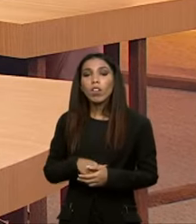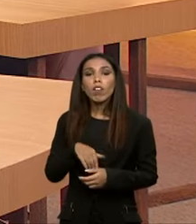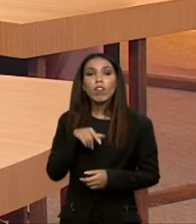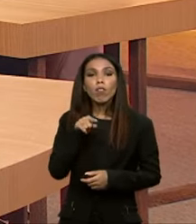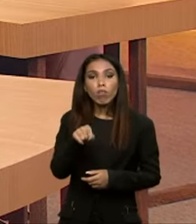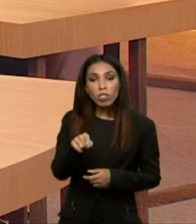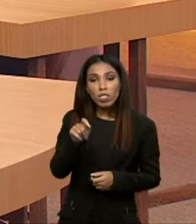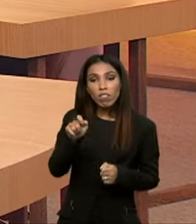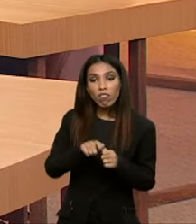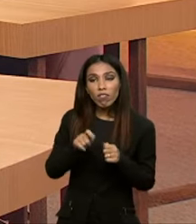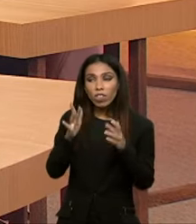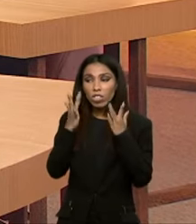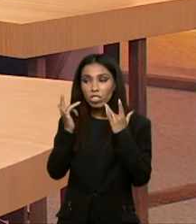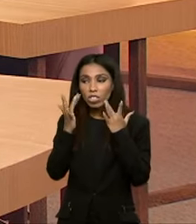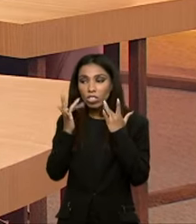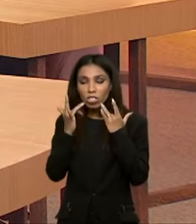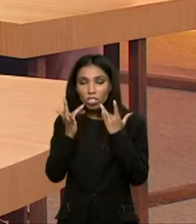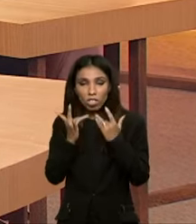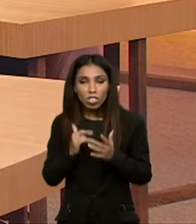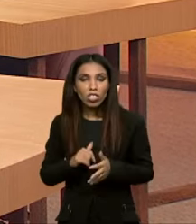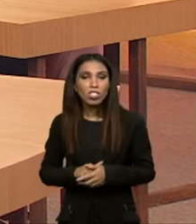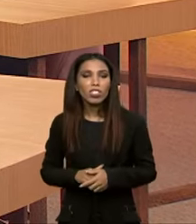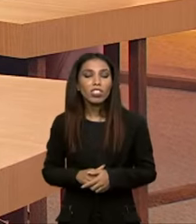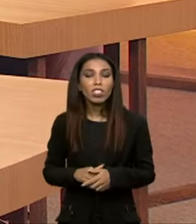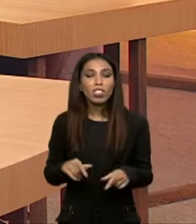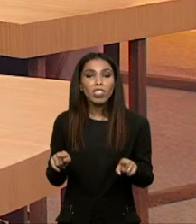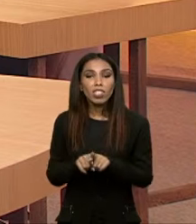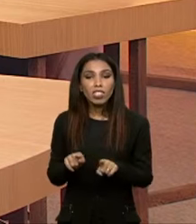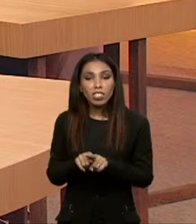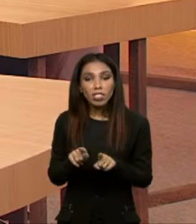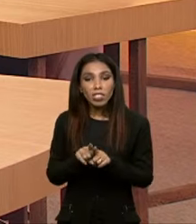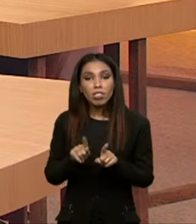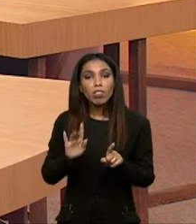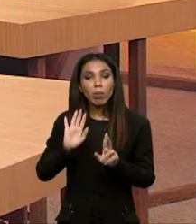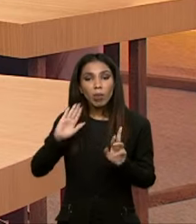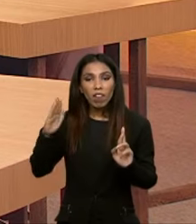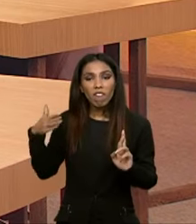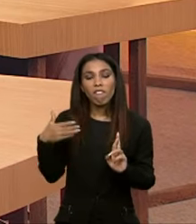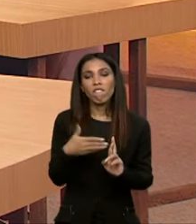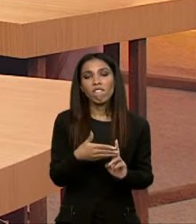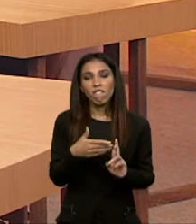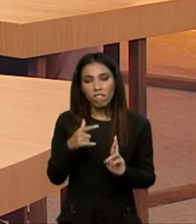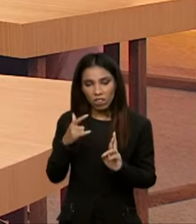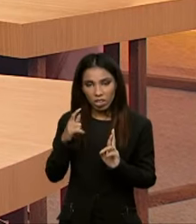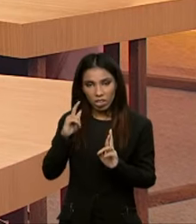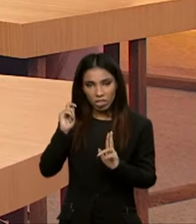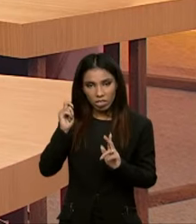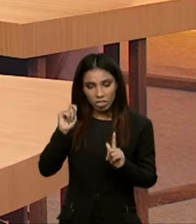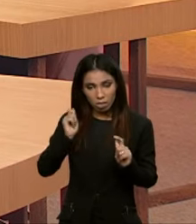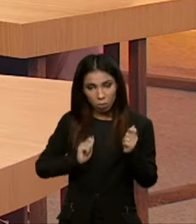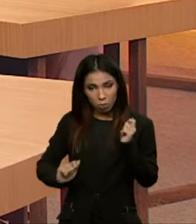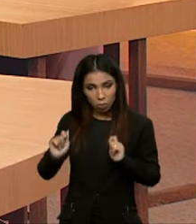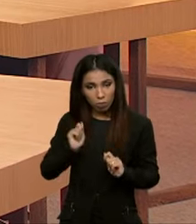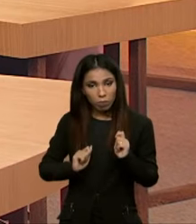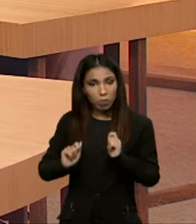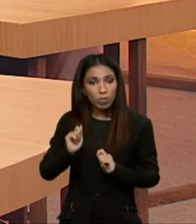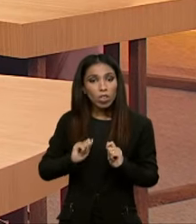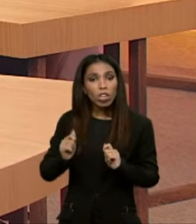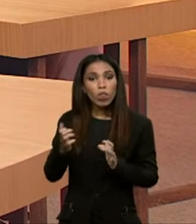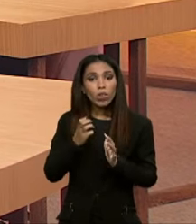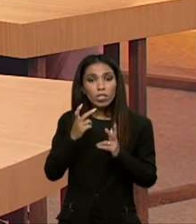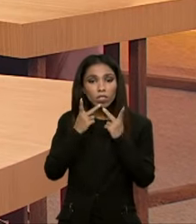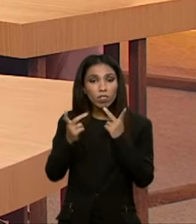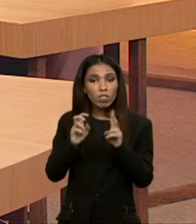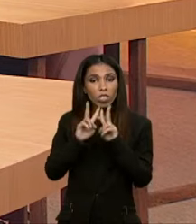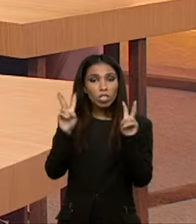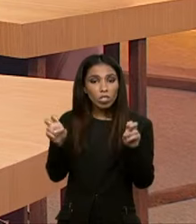com o teatro, além disso, você vira uma representação para os artistas, né? Eu queria que você falasse sobre...